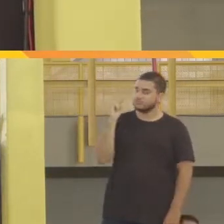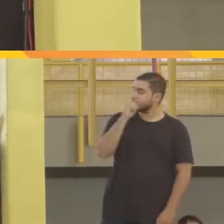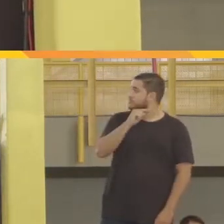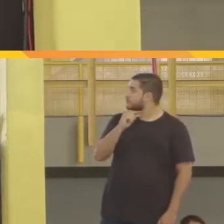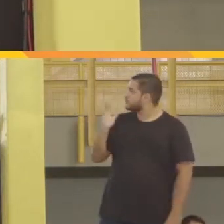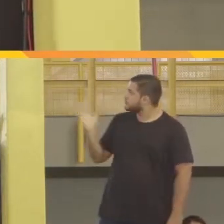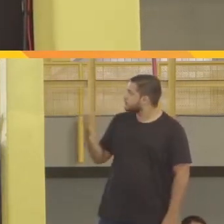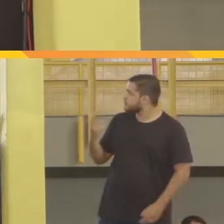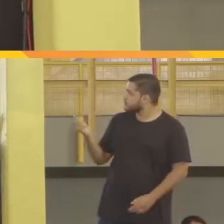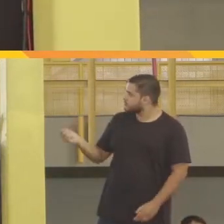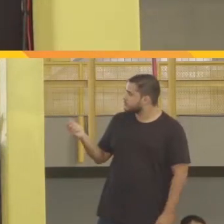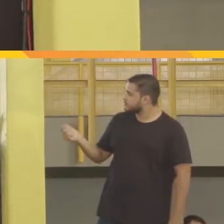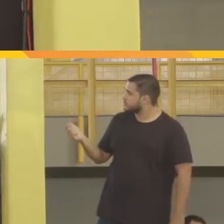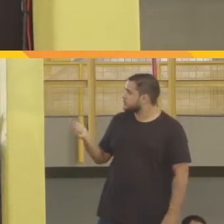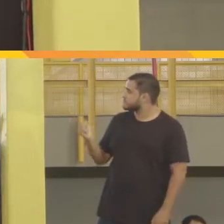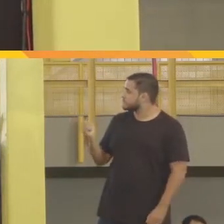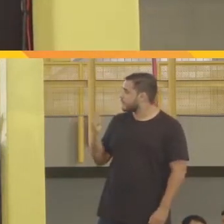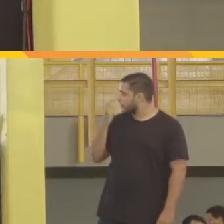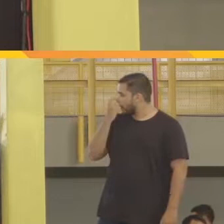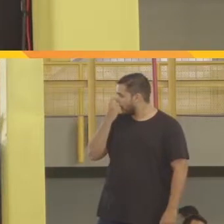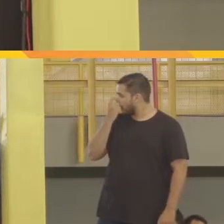acho que ele não está passando.